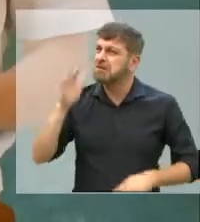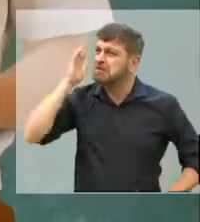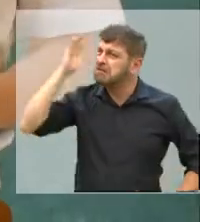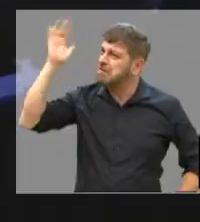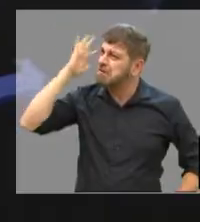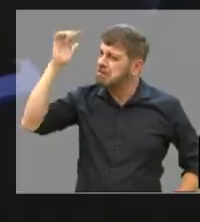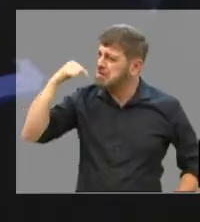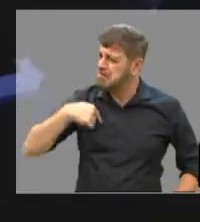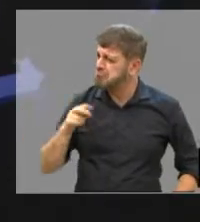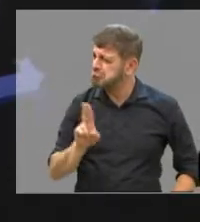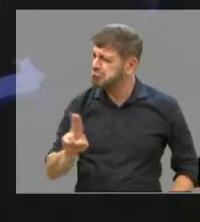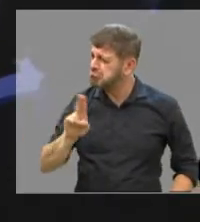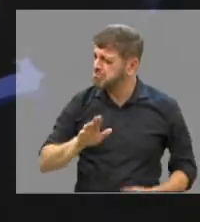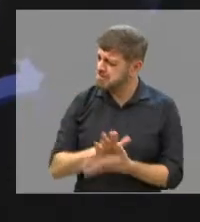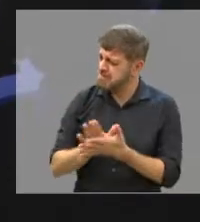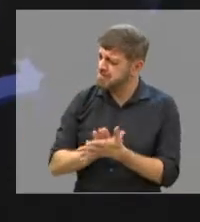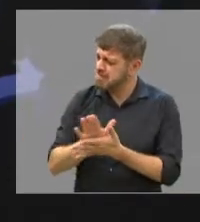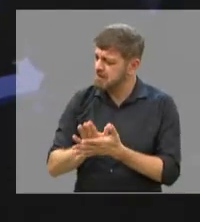aquilo.